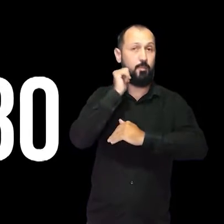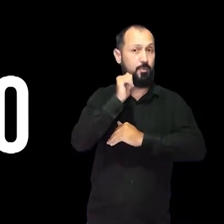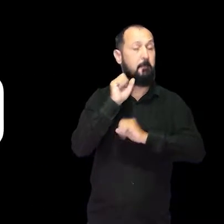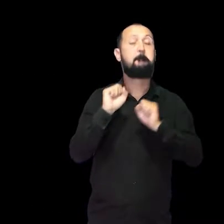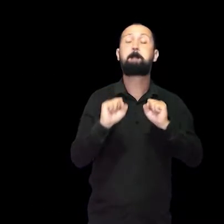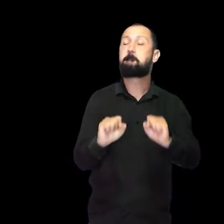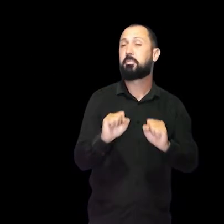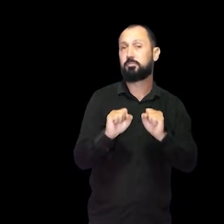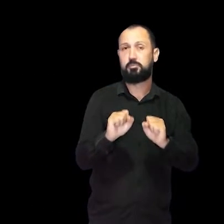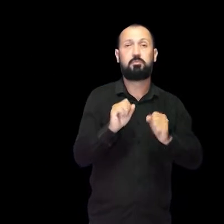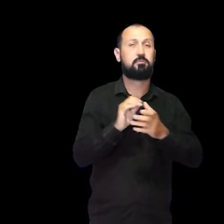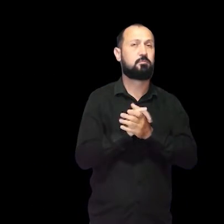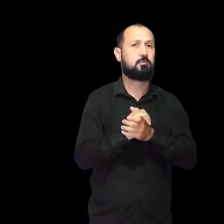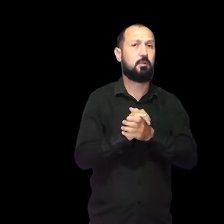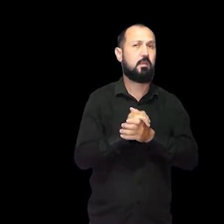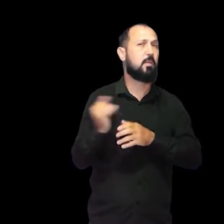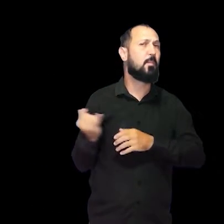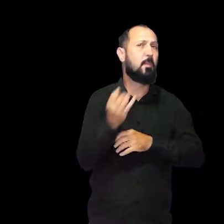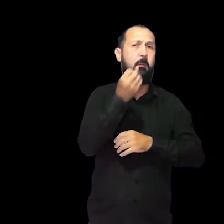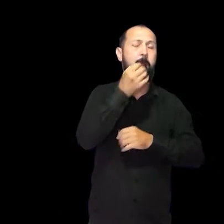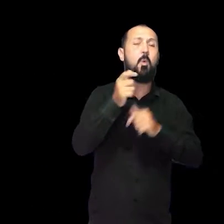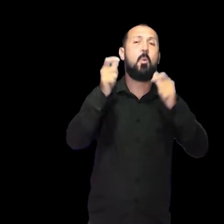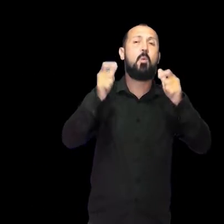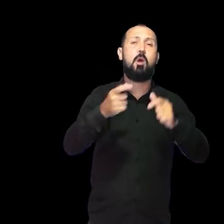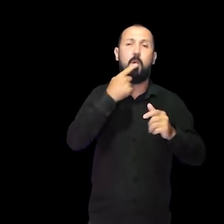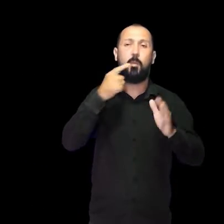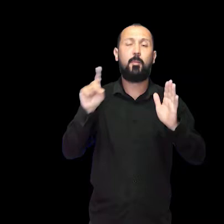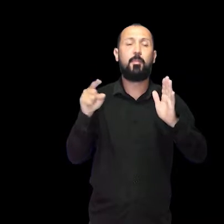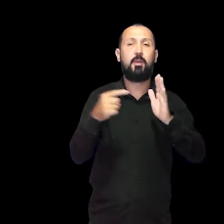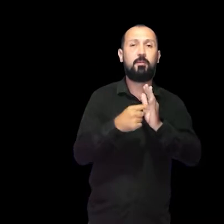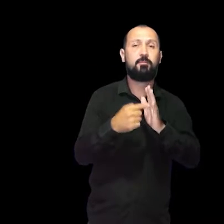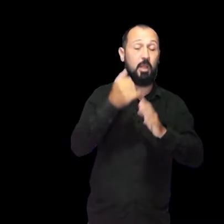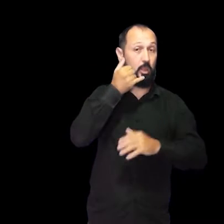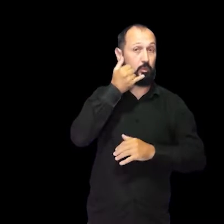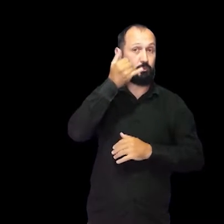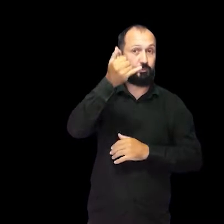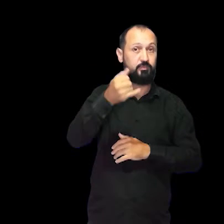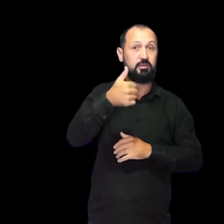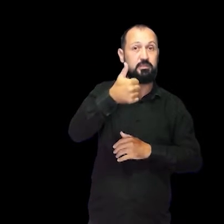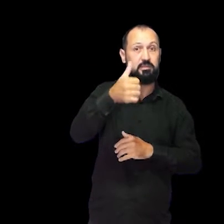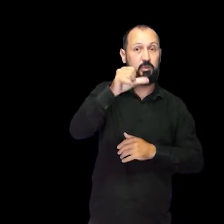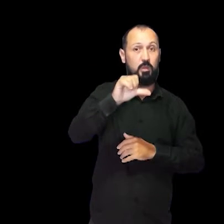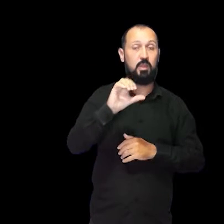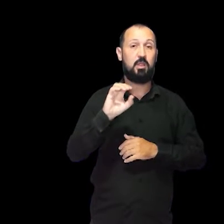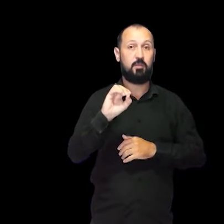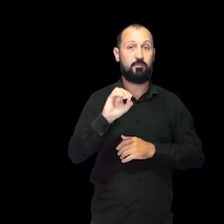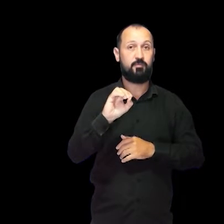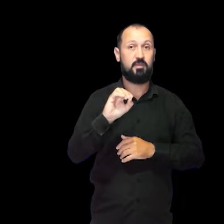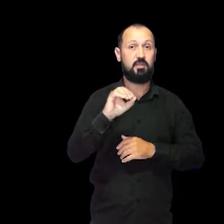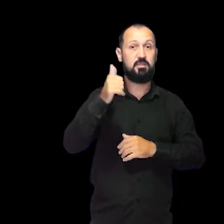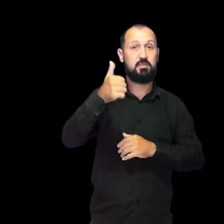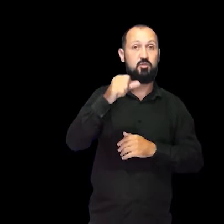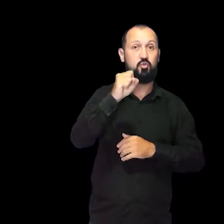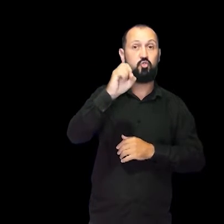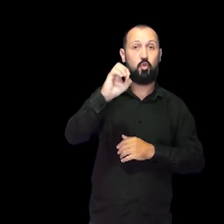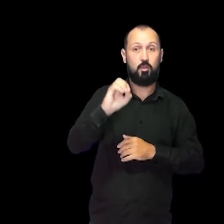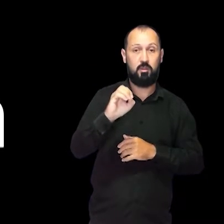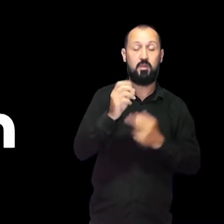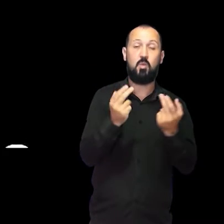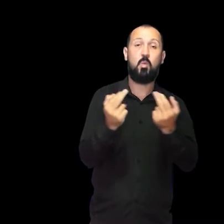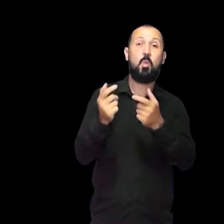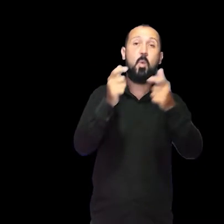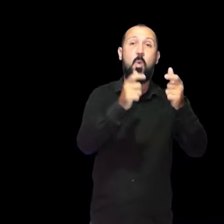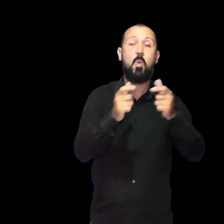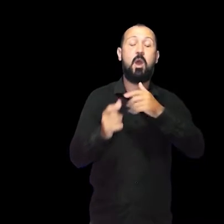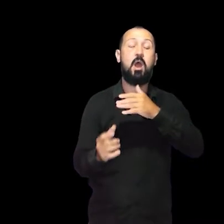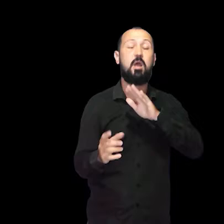É interessante também buscar canais de denúncias pelo telefone 190 e 180, além de canais